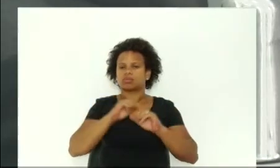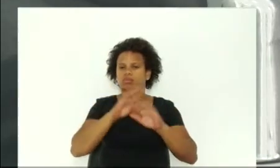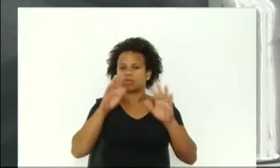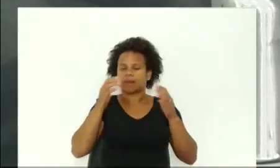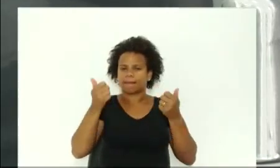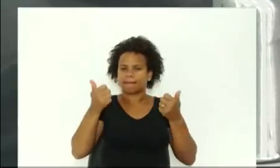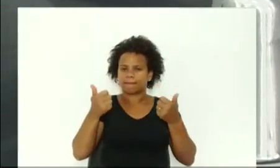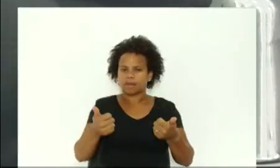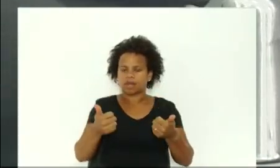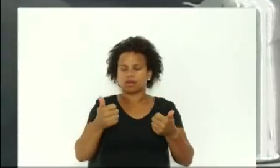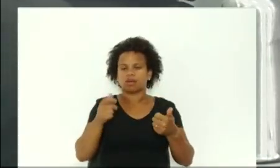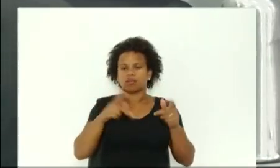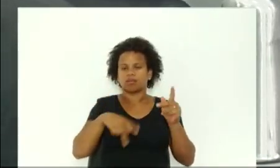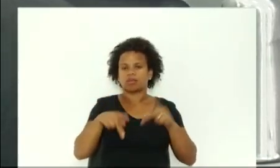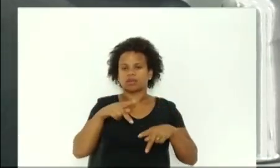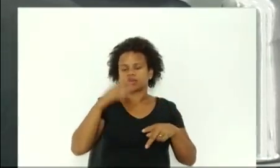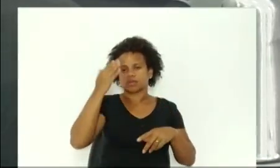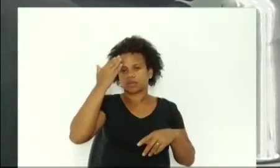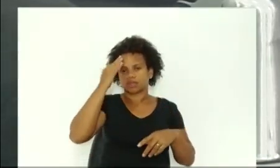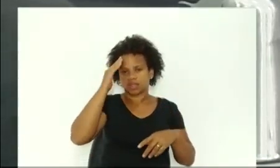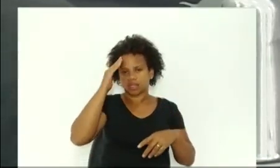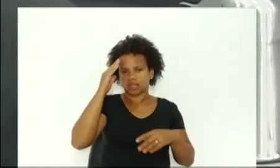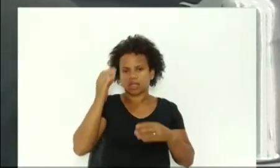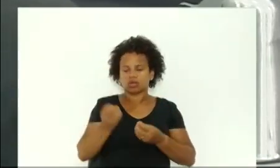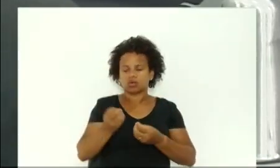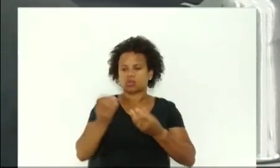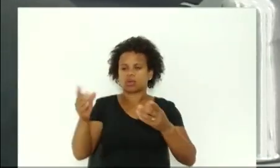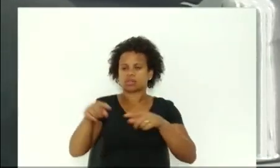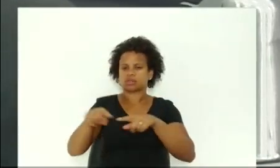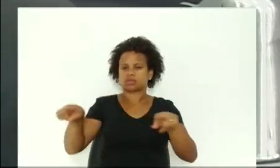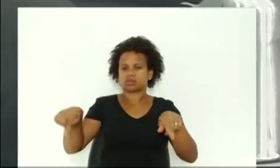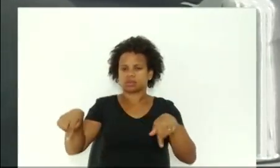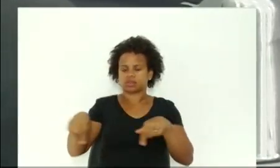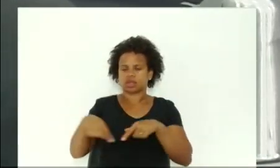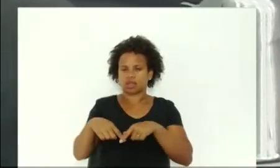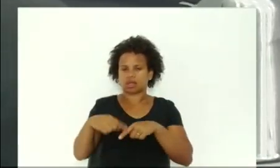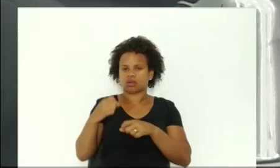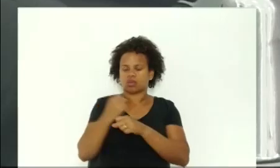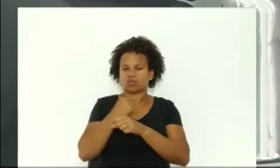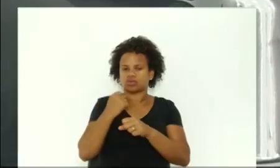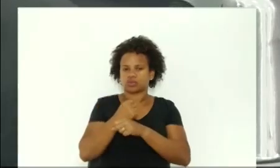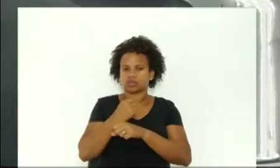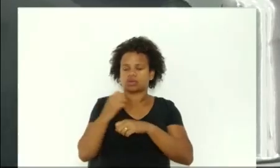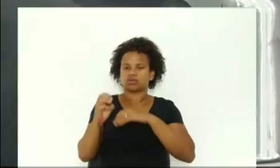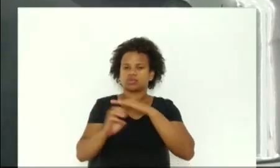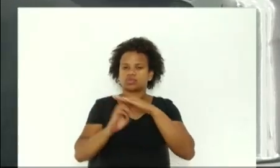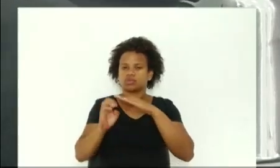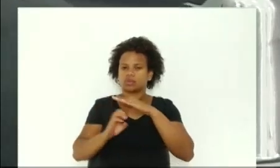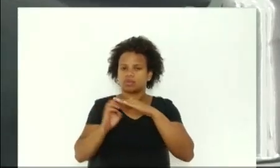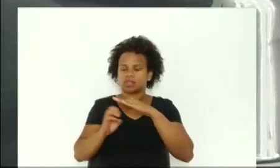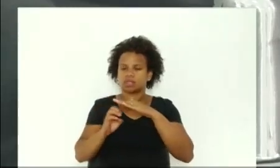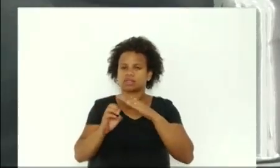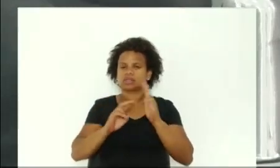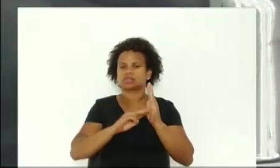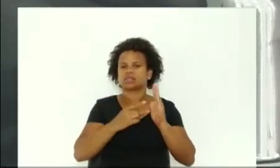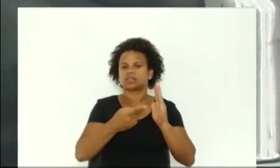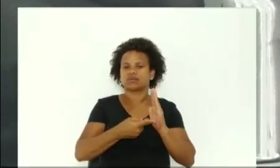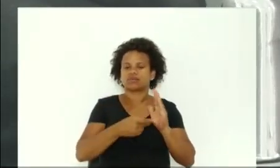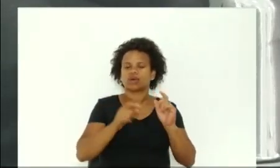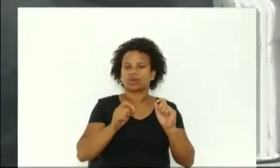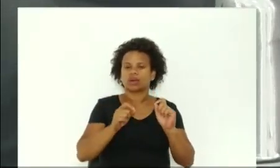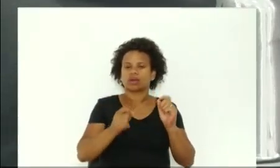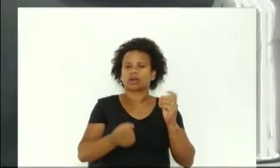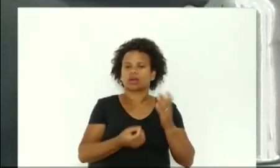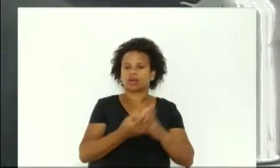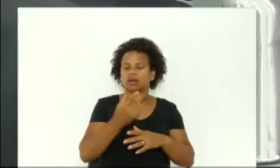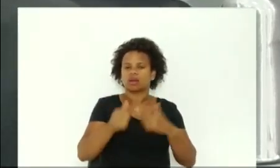população entender, né? Doação de terreno para construção de empresa, isso significa geração de emprego